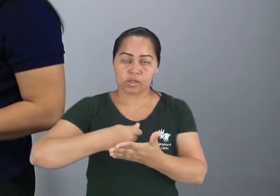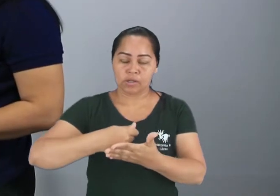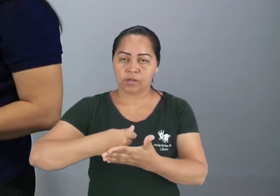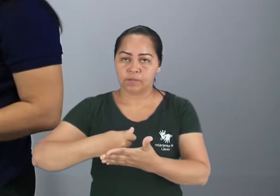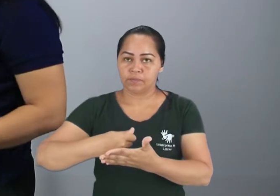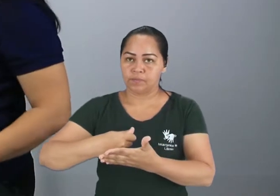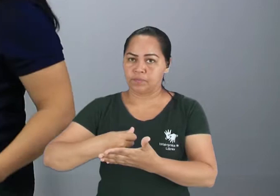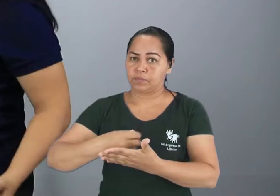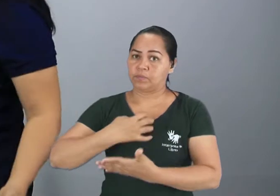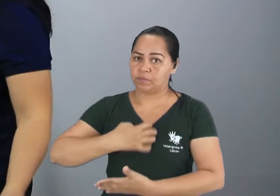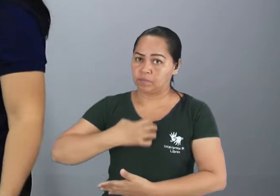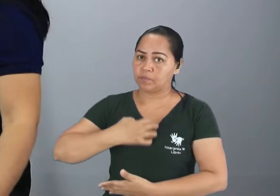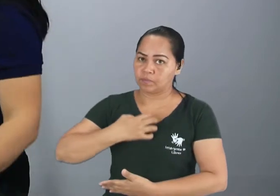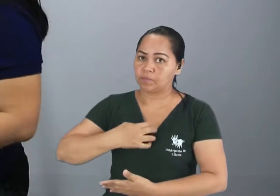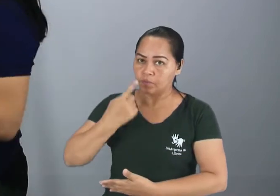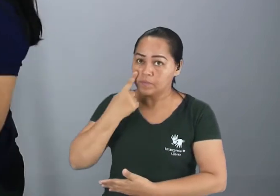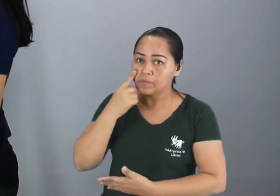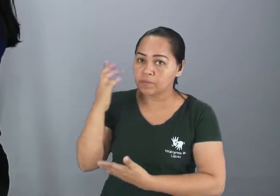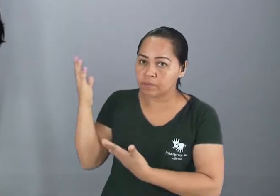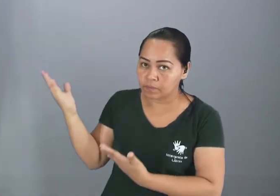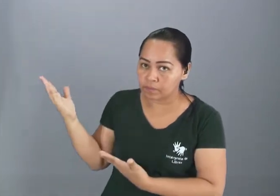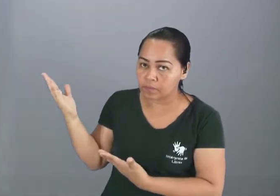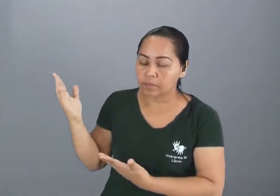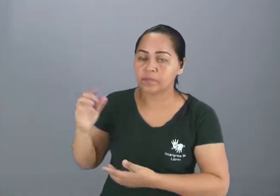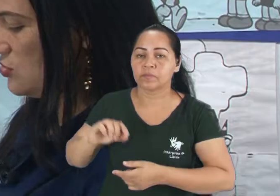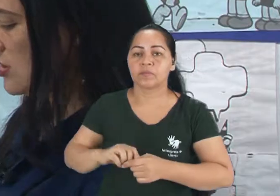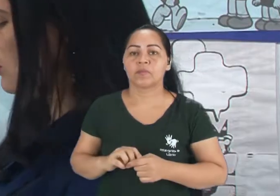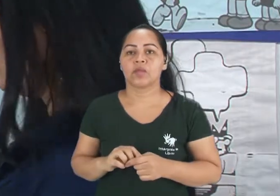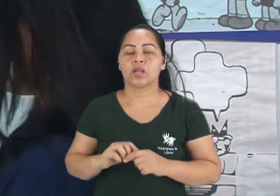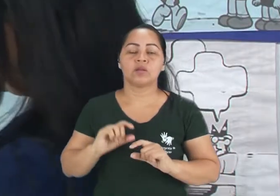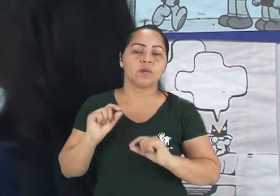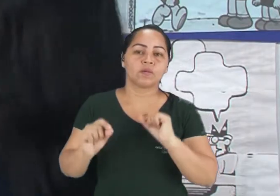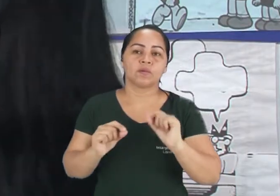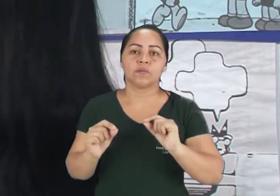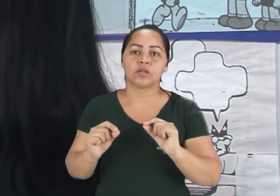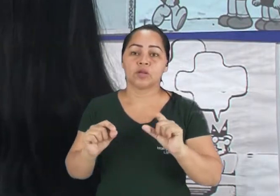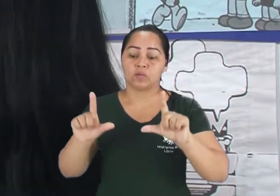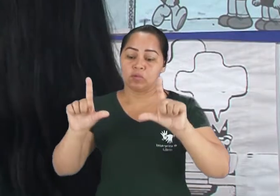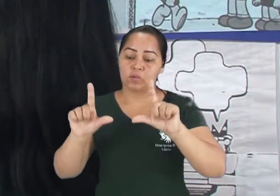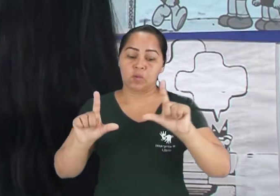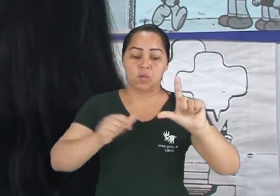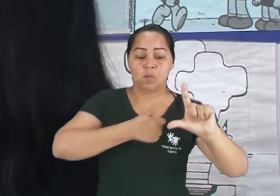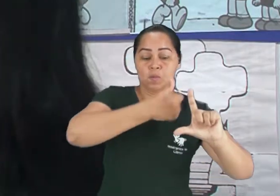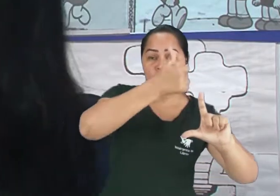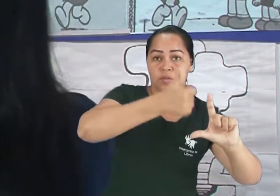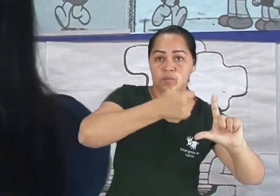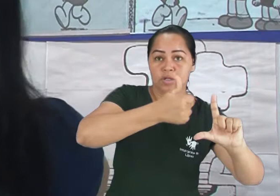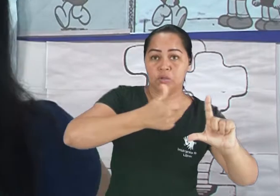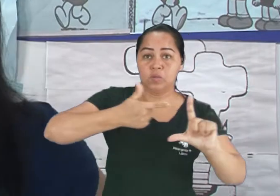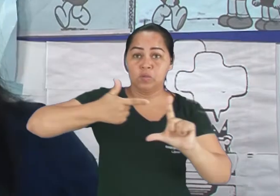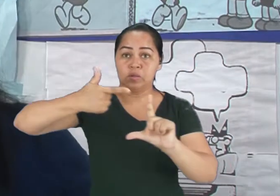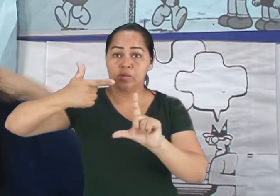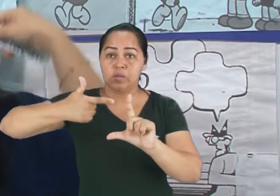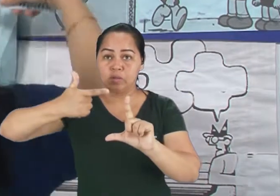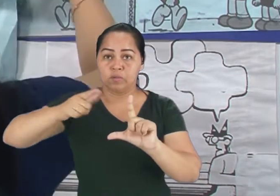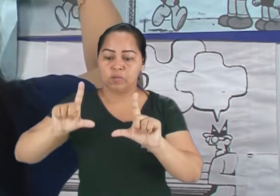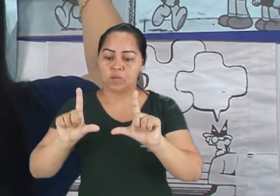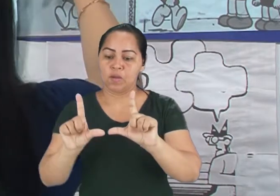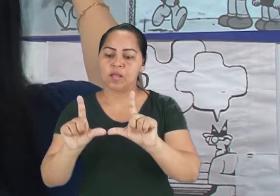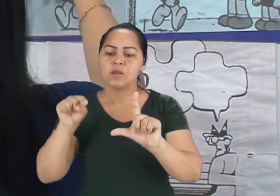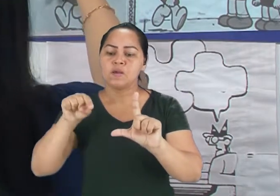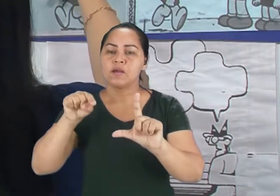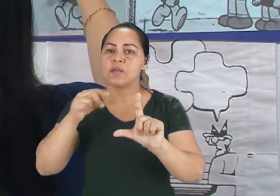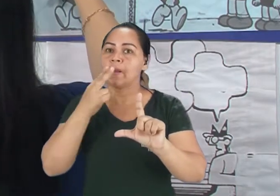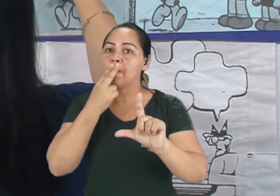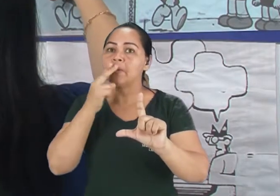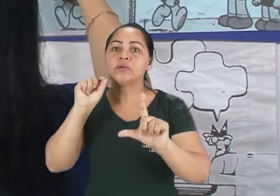tão contente, né? Está irritada. Então, como ela reage a isso no segundo quadrinho? Coloca aí, ó.